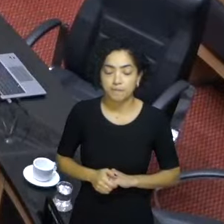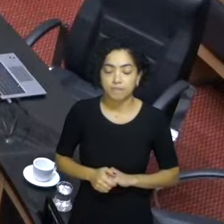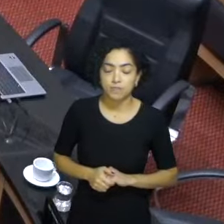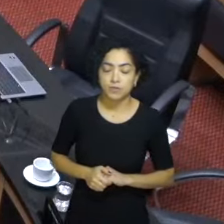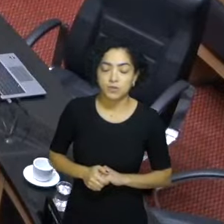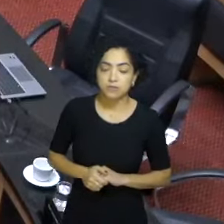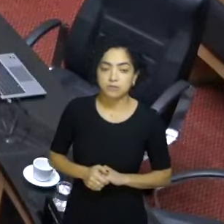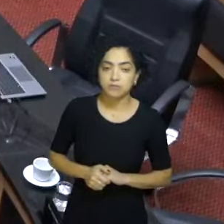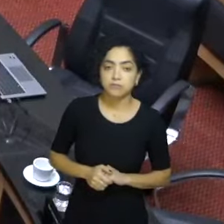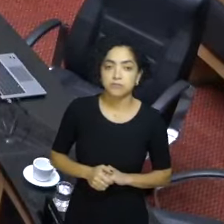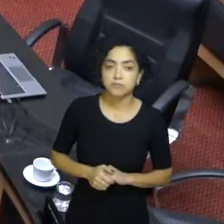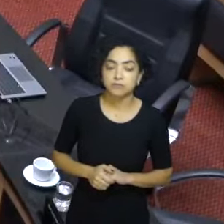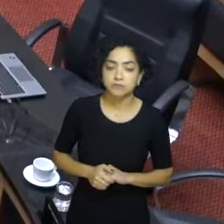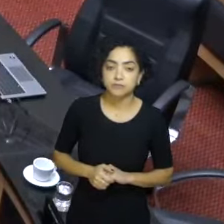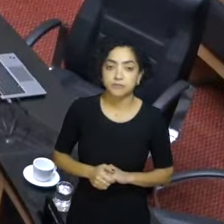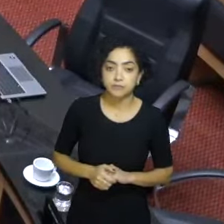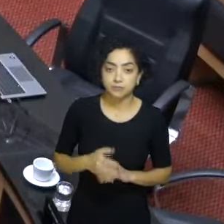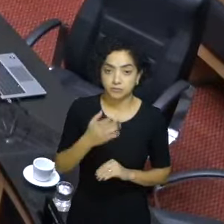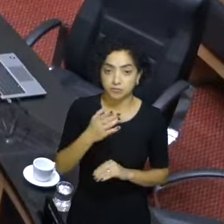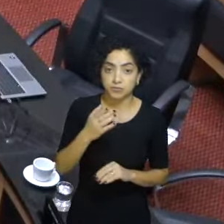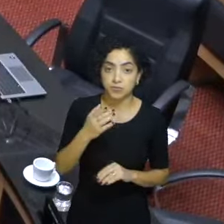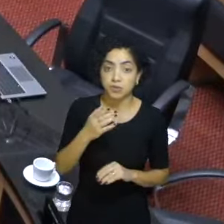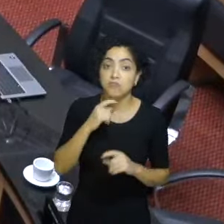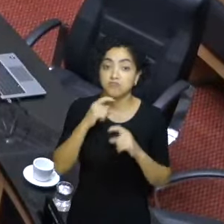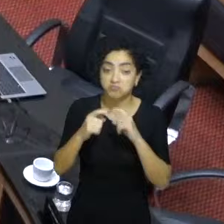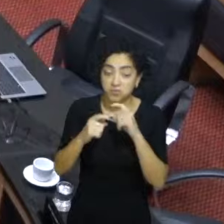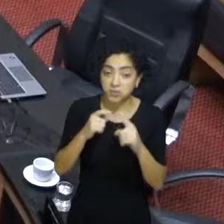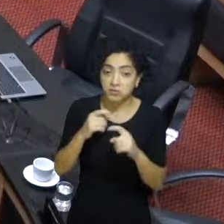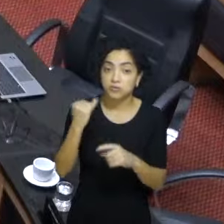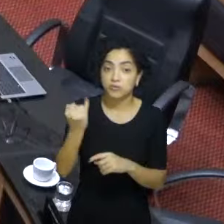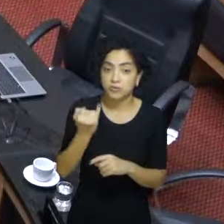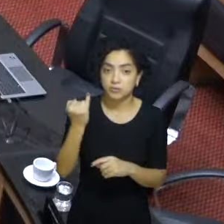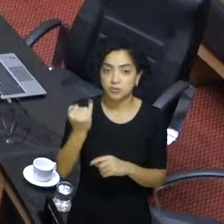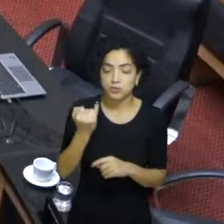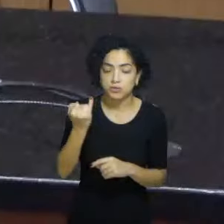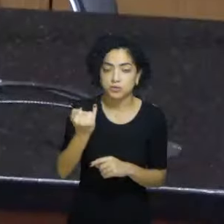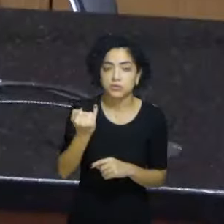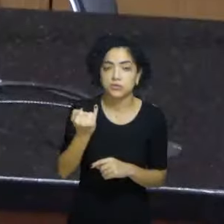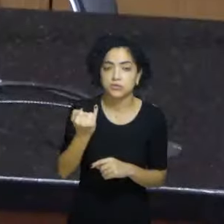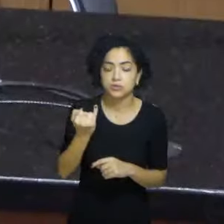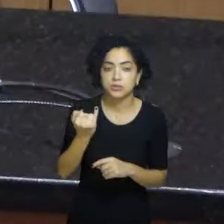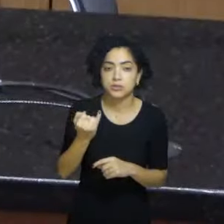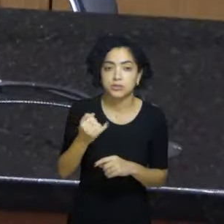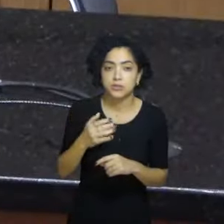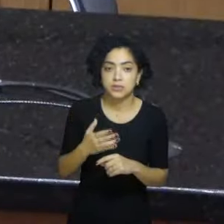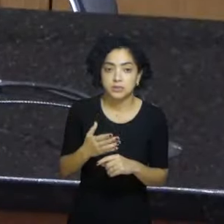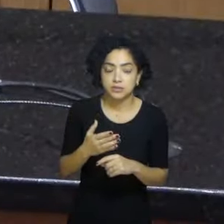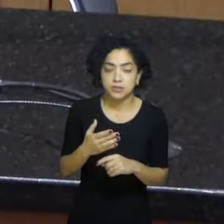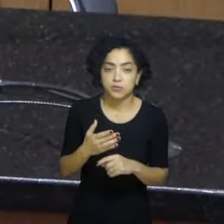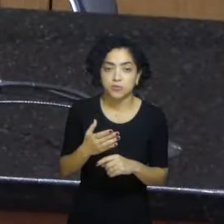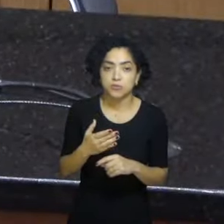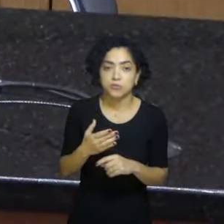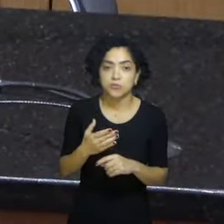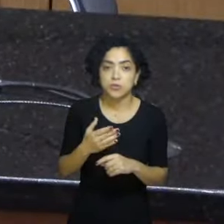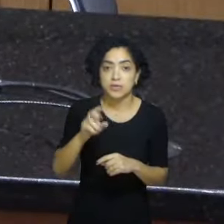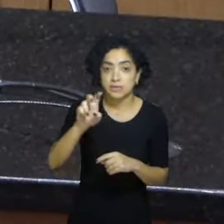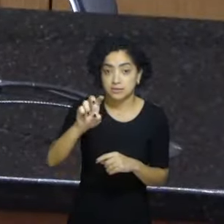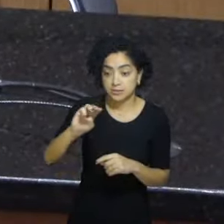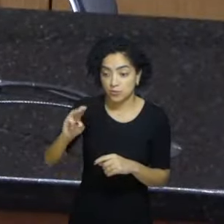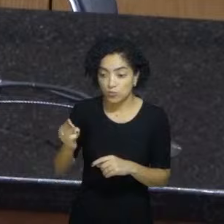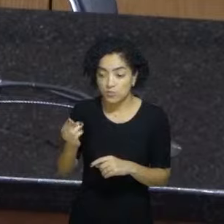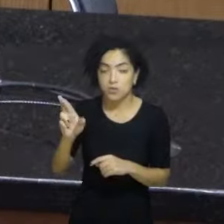Deputado Fernando, é a dúvida muito pertinente, né? Exatamente, né? Se nós estamos fixando um teto de 5 milhões, de até